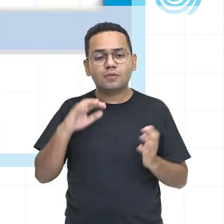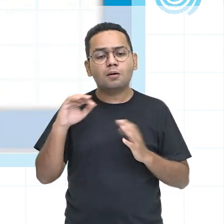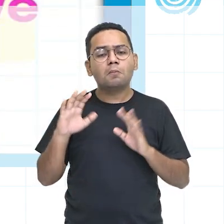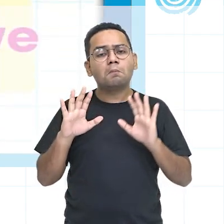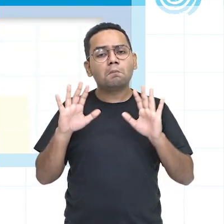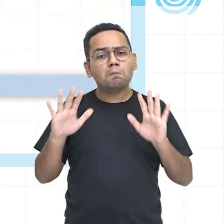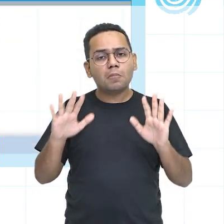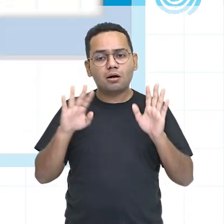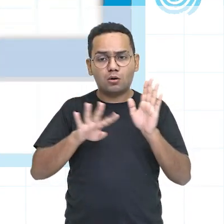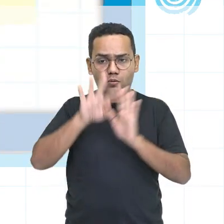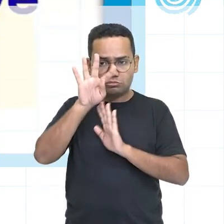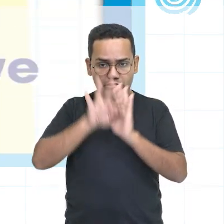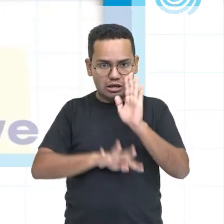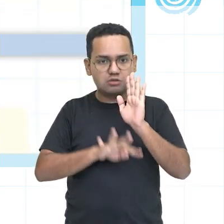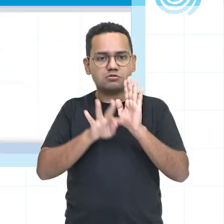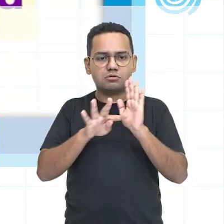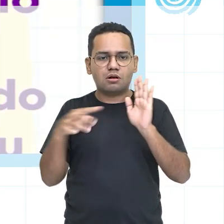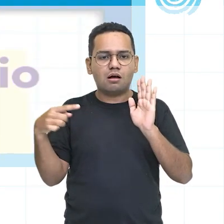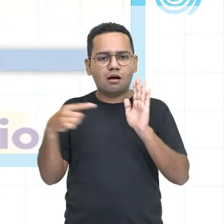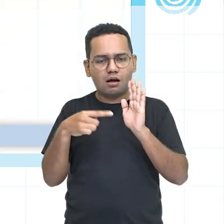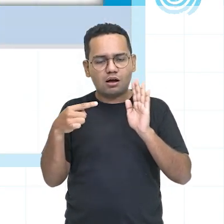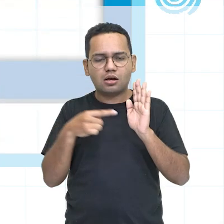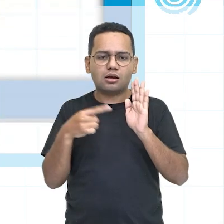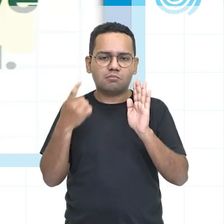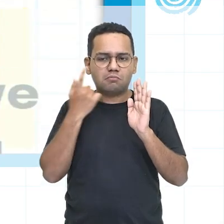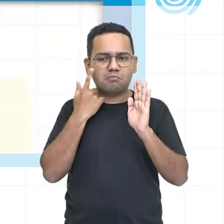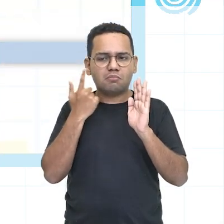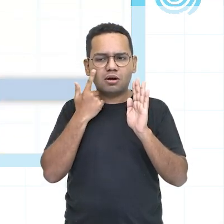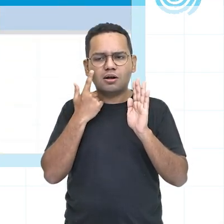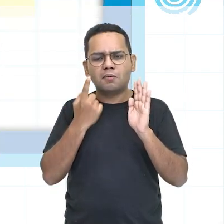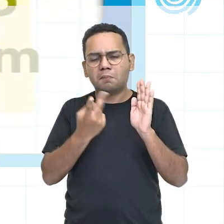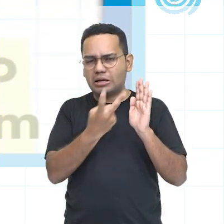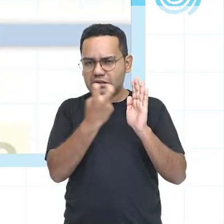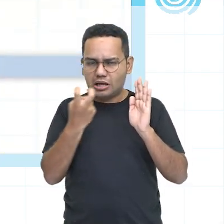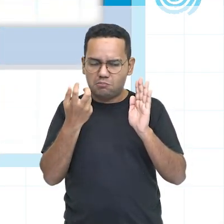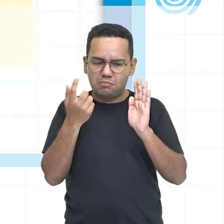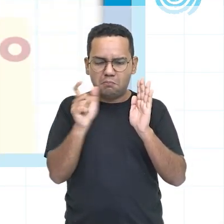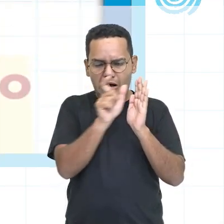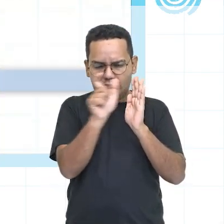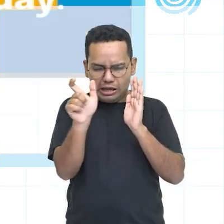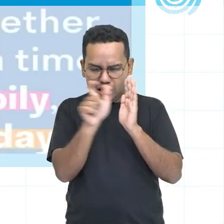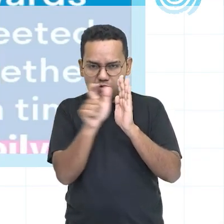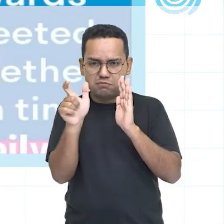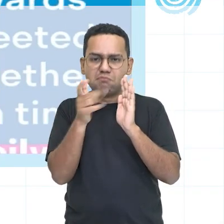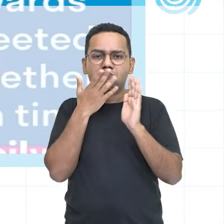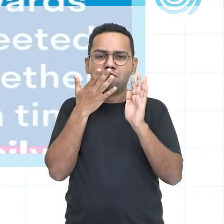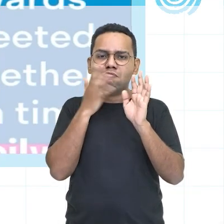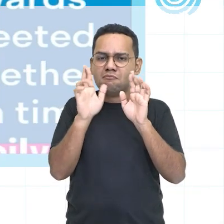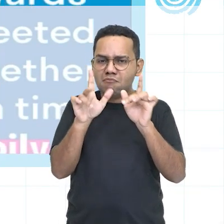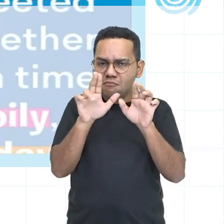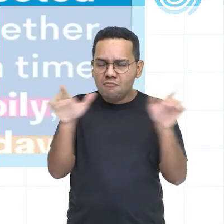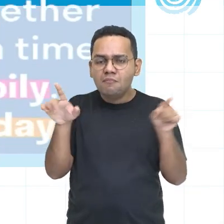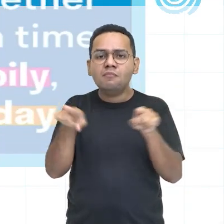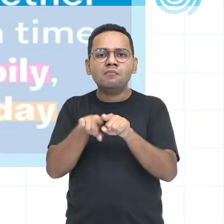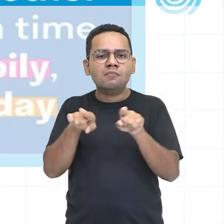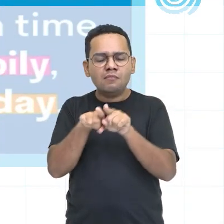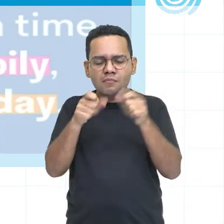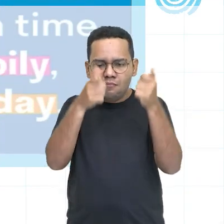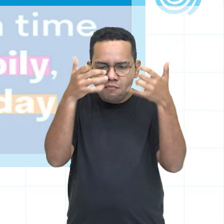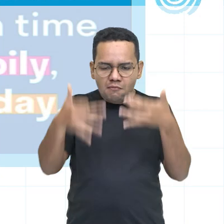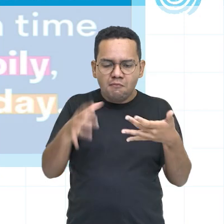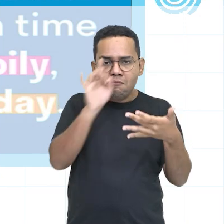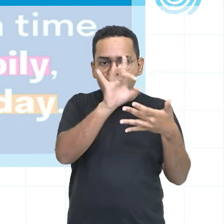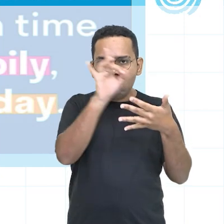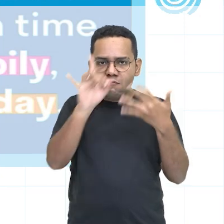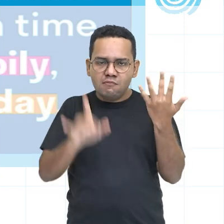né, nós vimos aqui ao longo de todos esse texto alguns advérbios e a função de cada um desses advérbios, tá certo? Eu estou